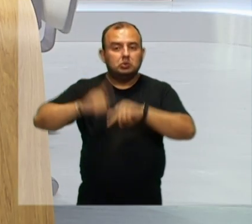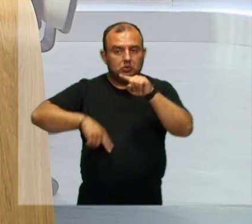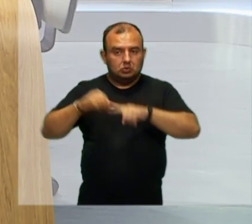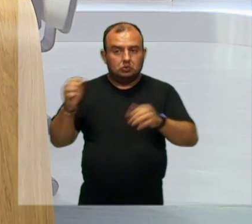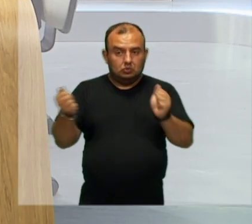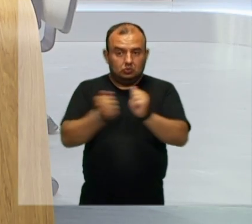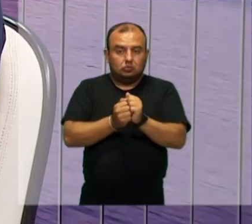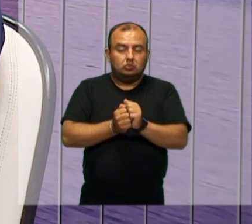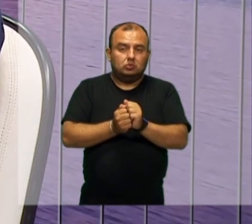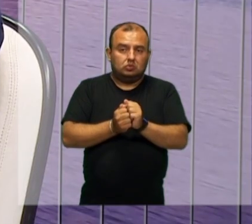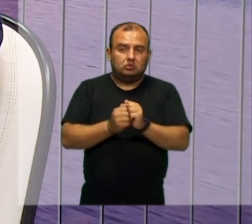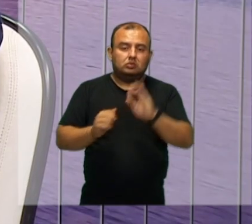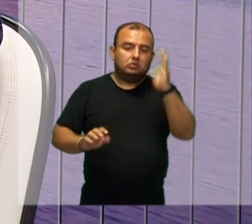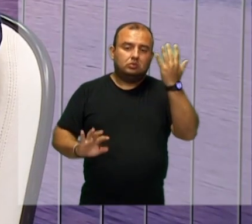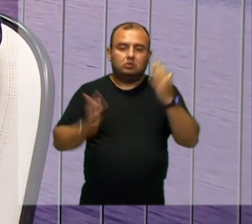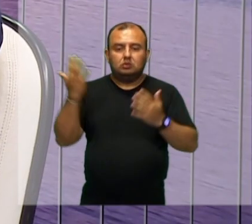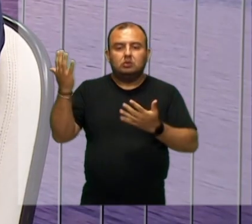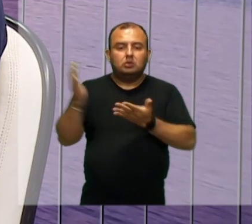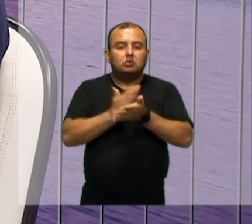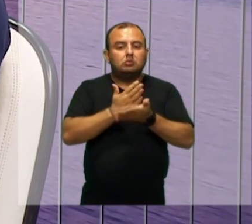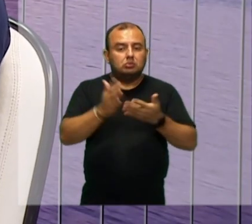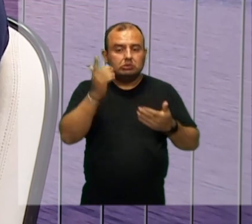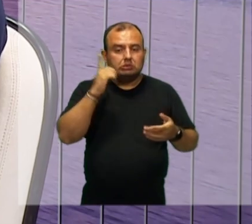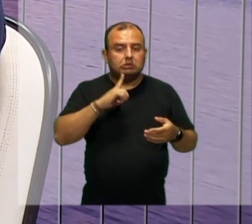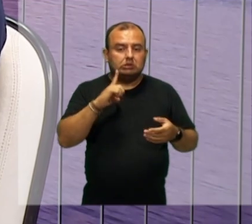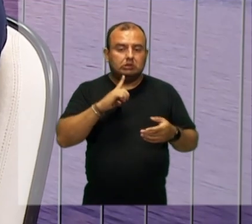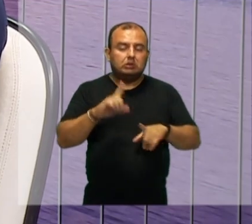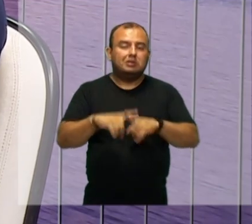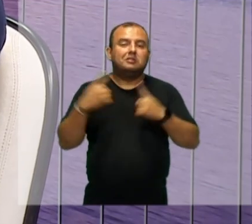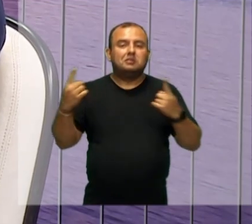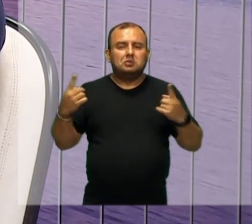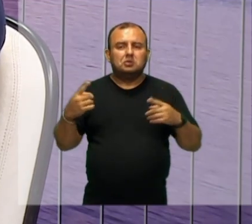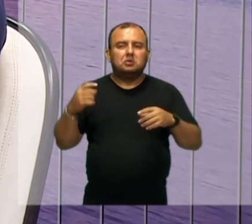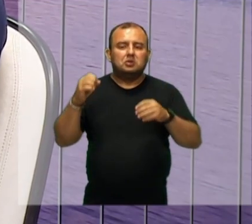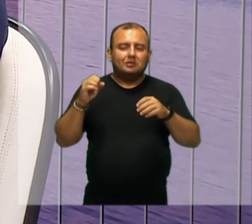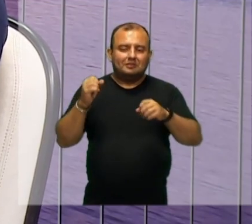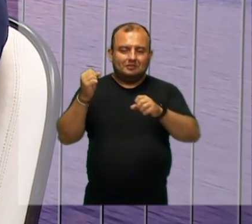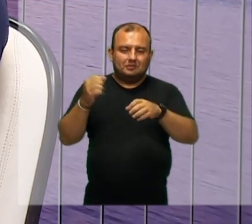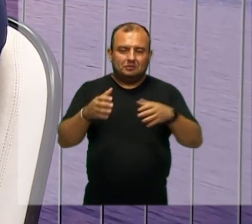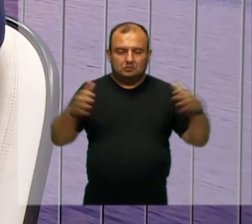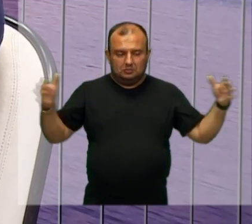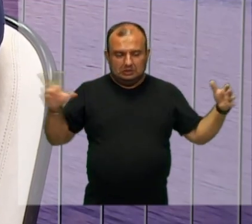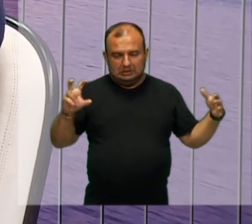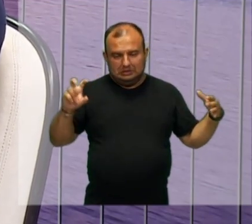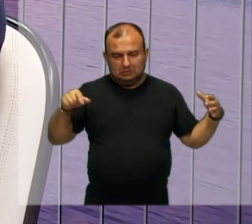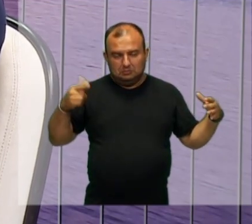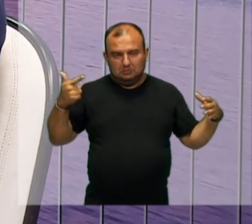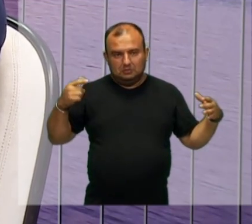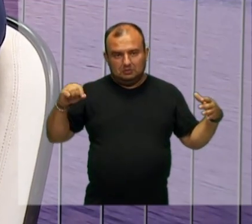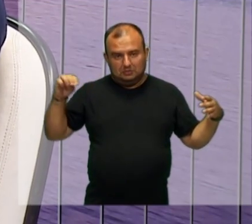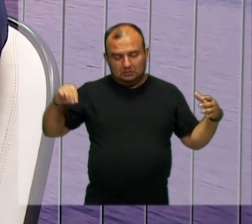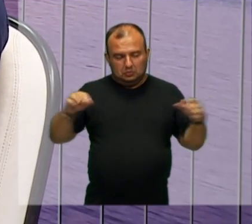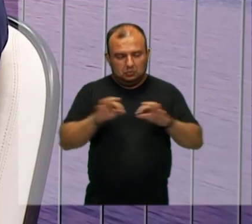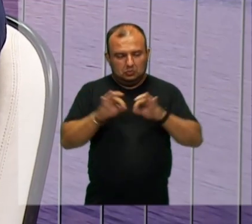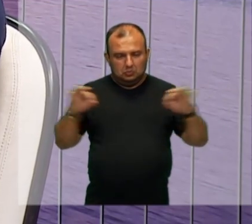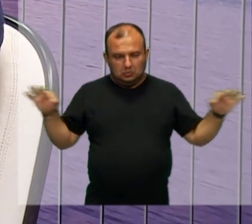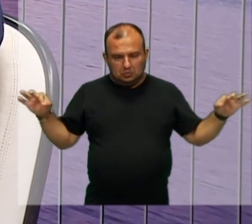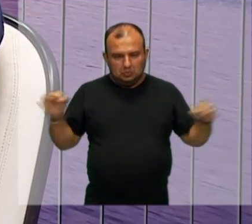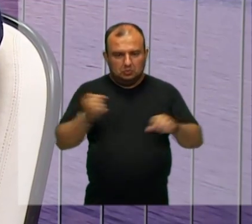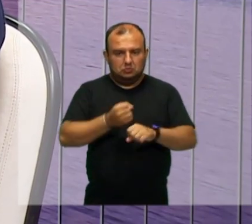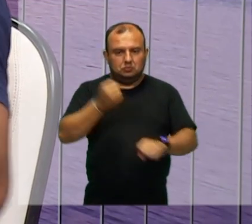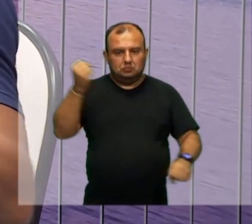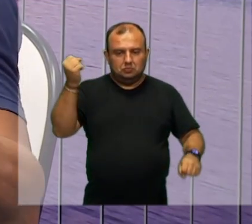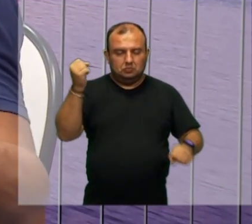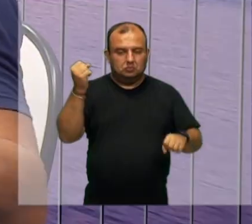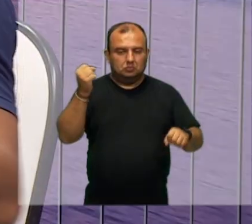junto consigo, como acontece em algumas modalidades. Mas como o caiaque ele tem 5,20 metros de comprimento, um remo, por mais que